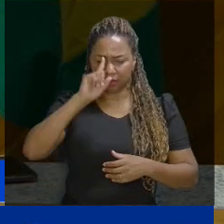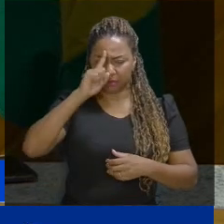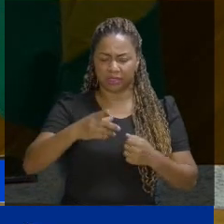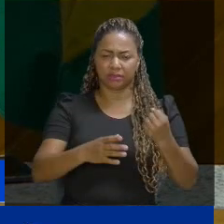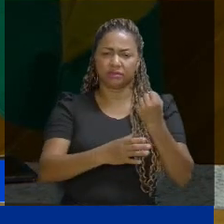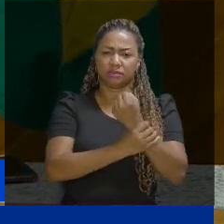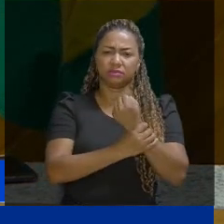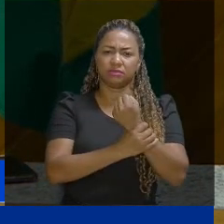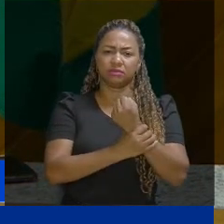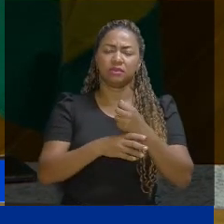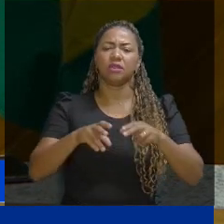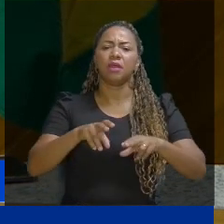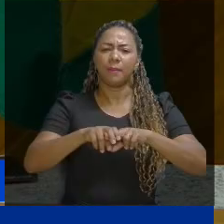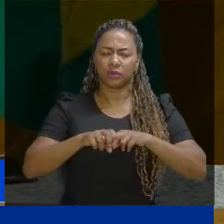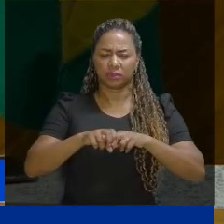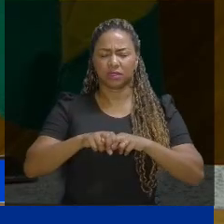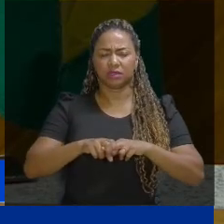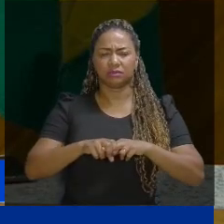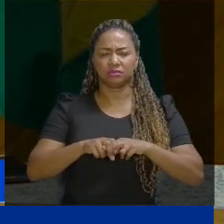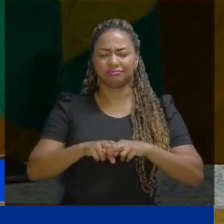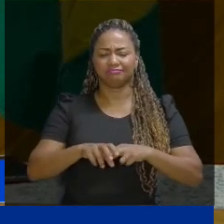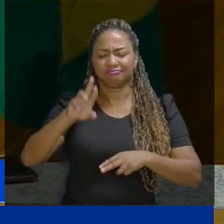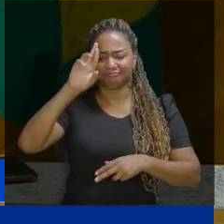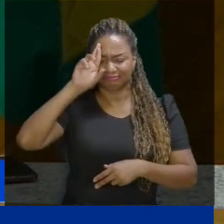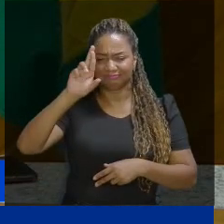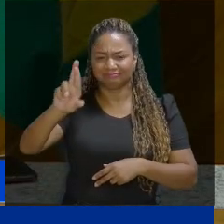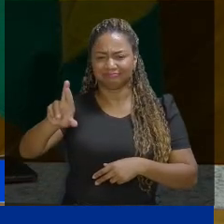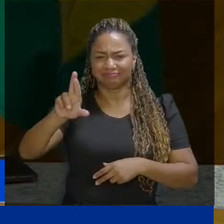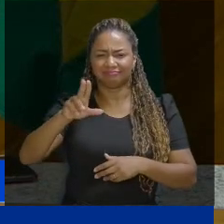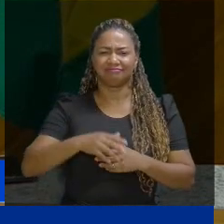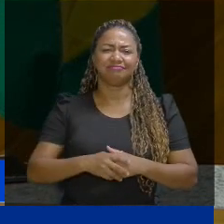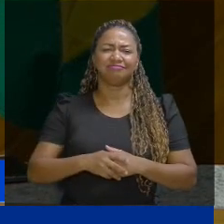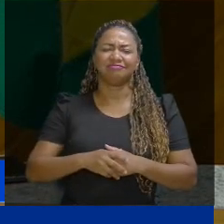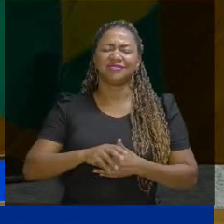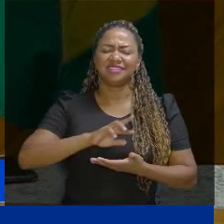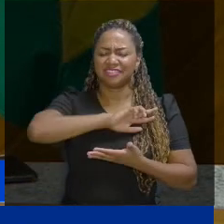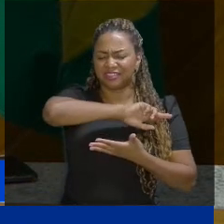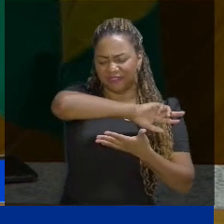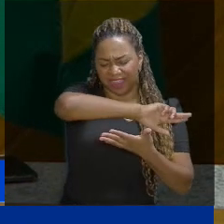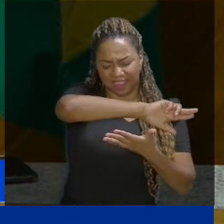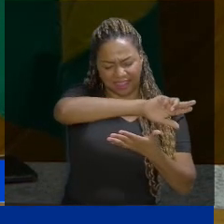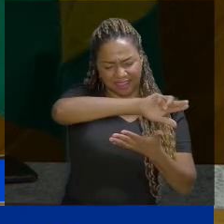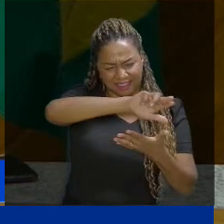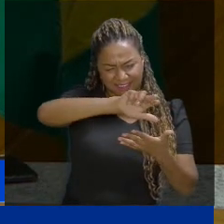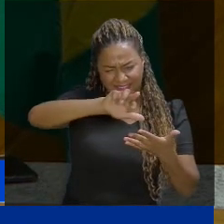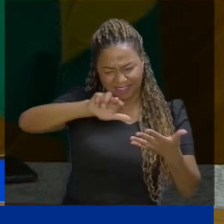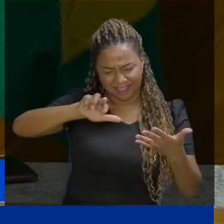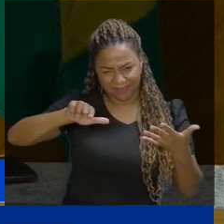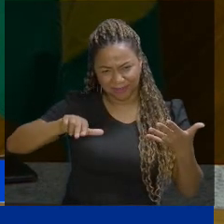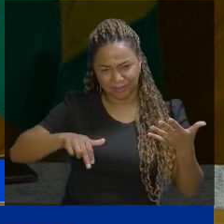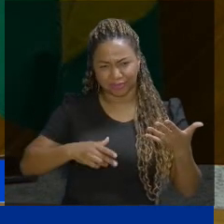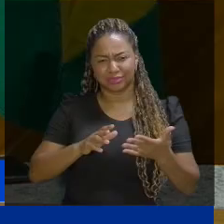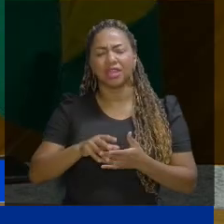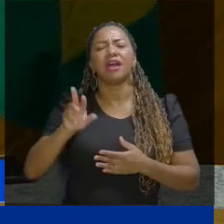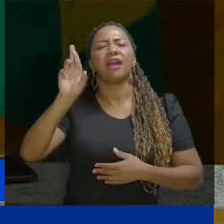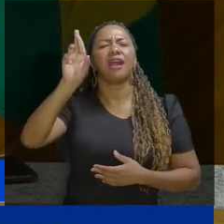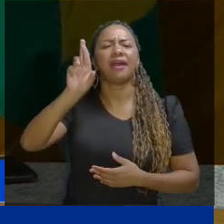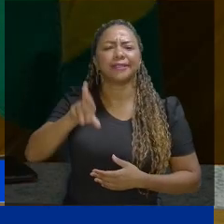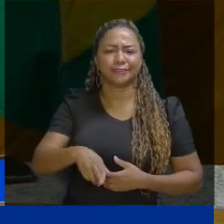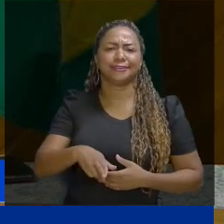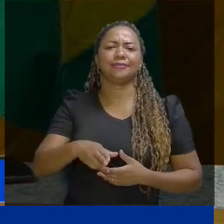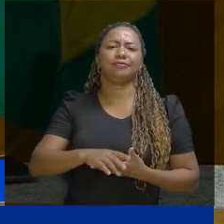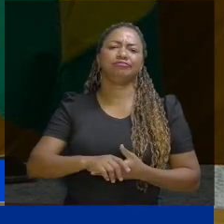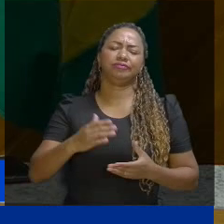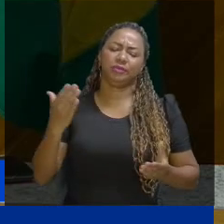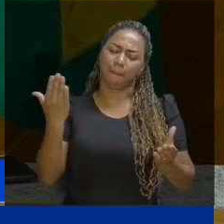mandado de segurança. Portanto, excelências, são muito fartas, são muito diversas as razões pelas quais